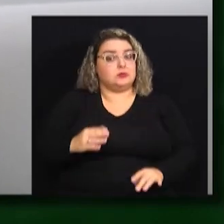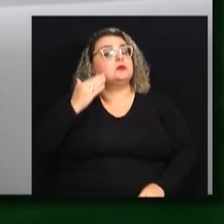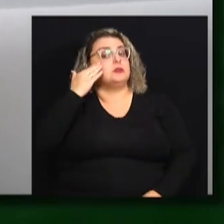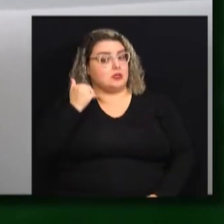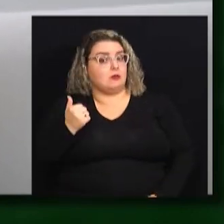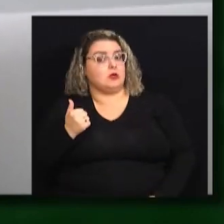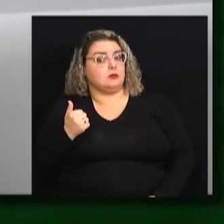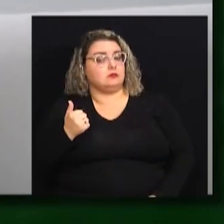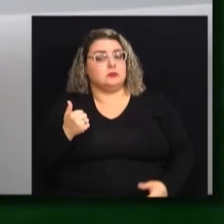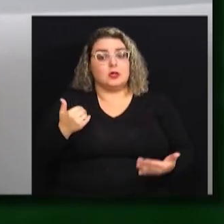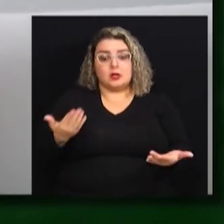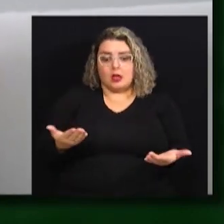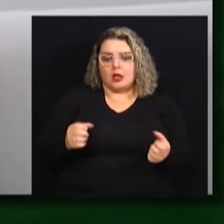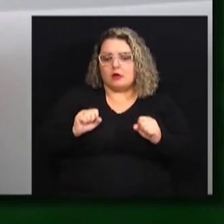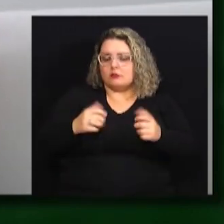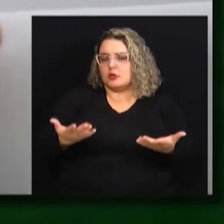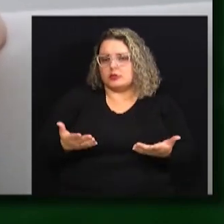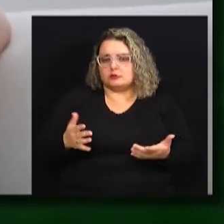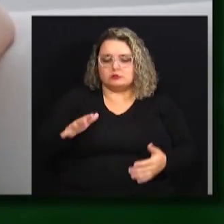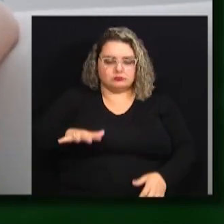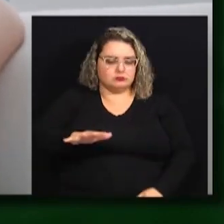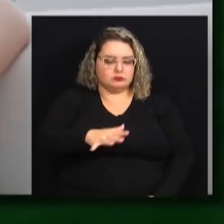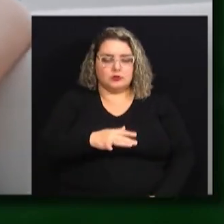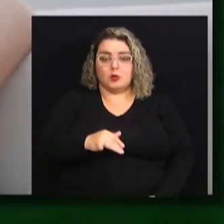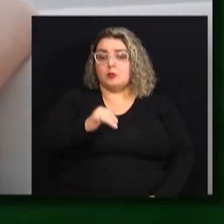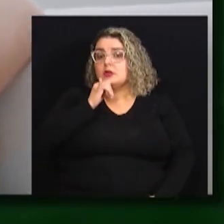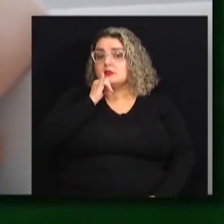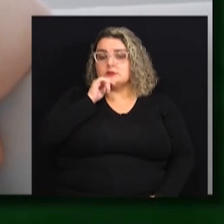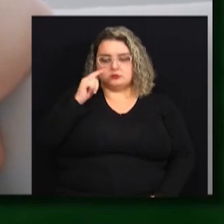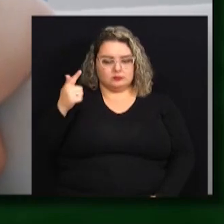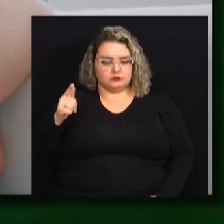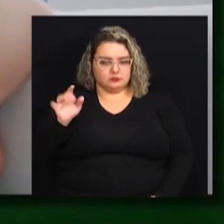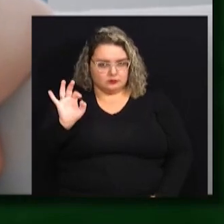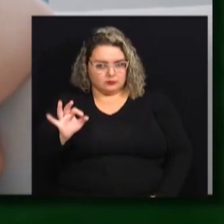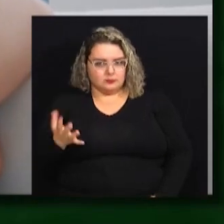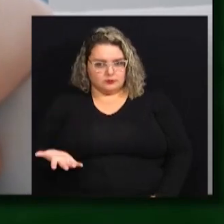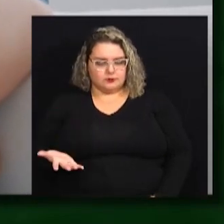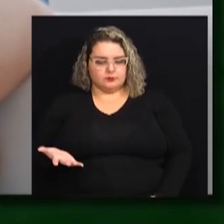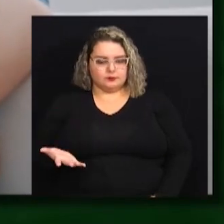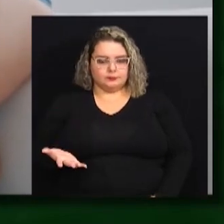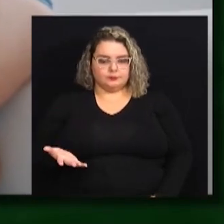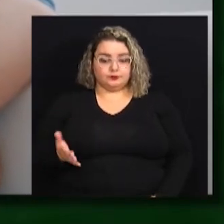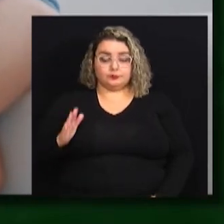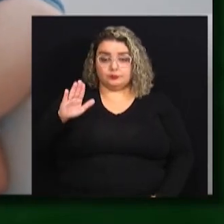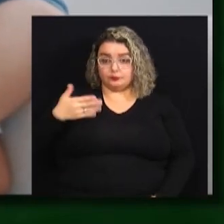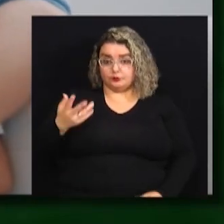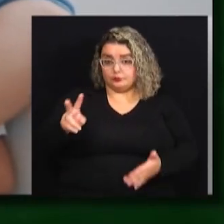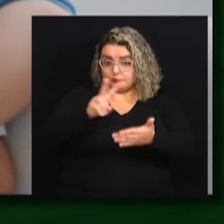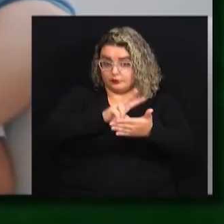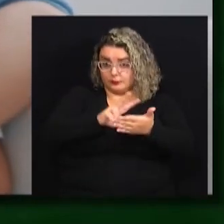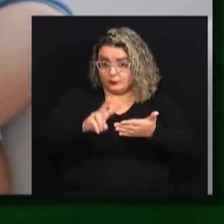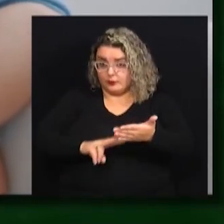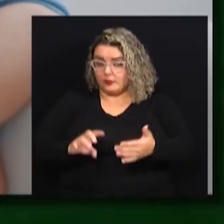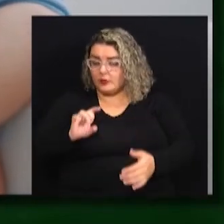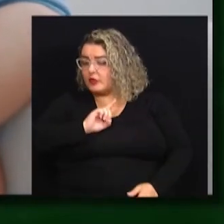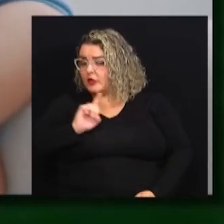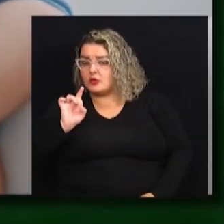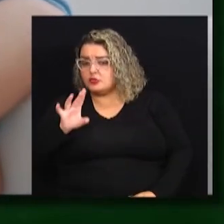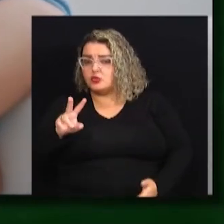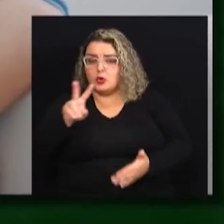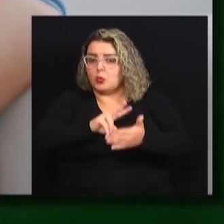Um aluno que costuma ler agora vai se tornar um sujeito leitor, né? E um sujeito leitor tem